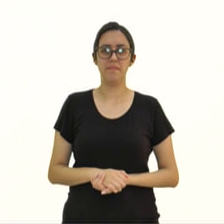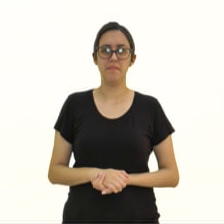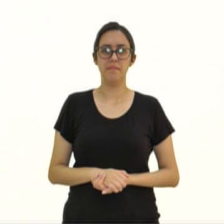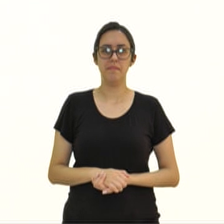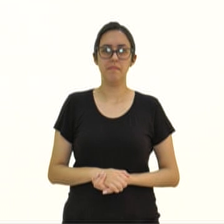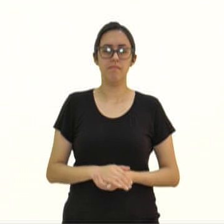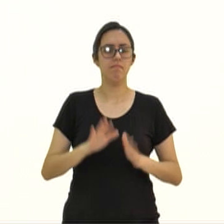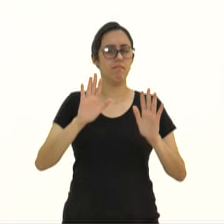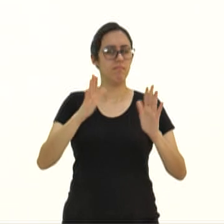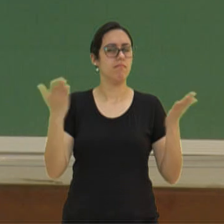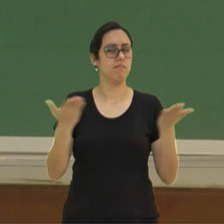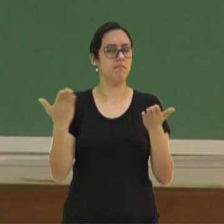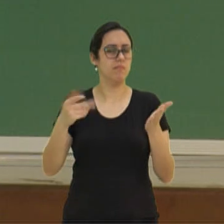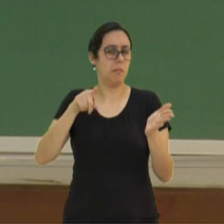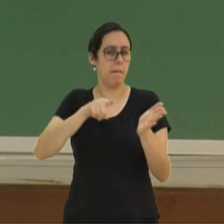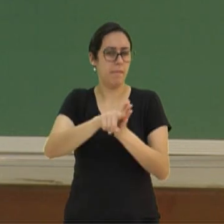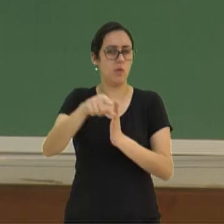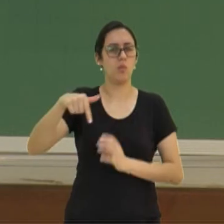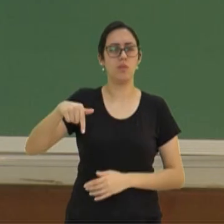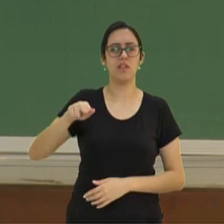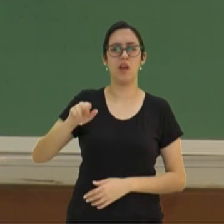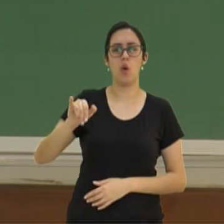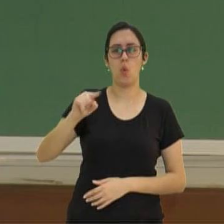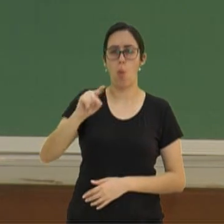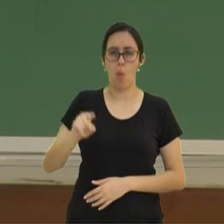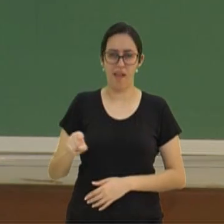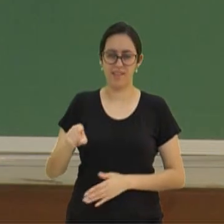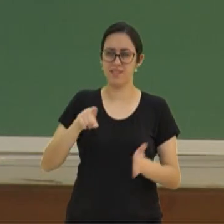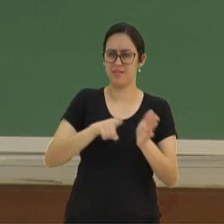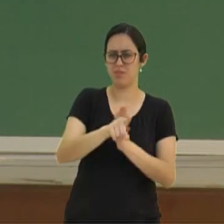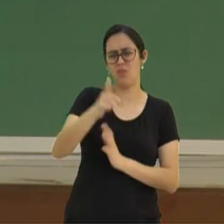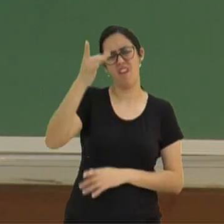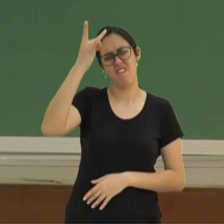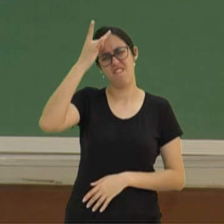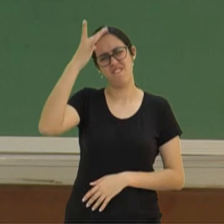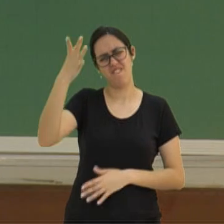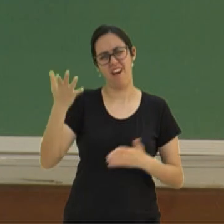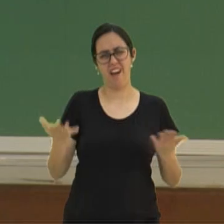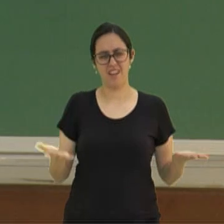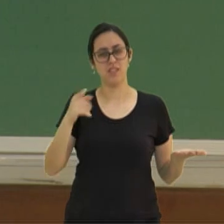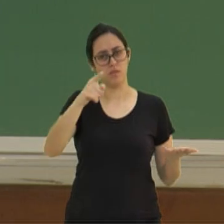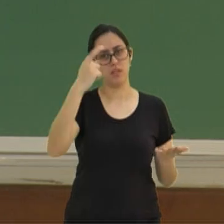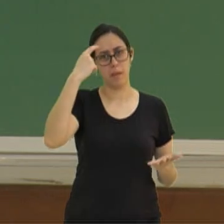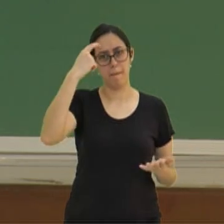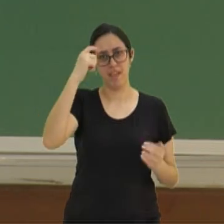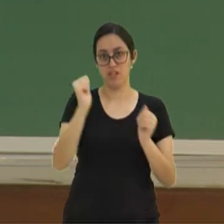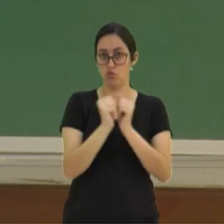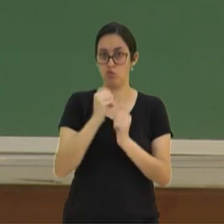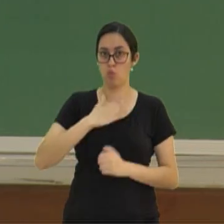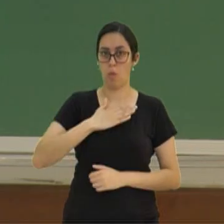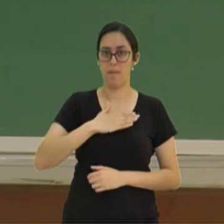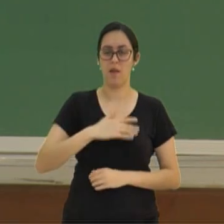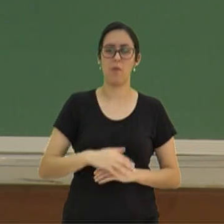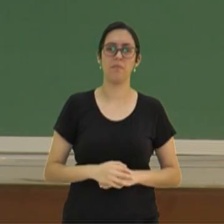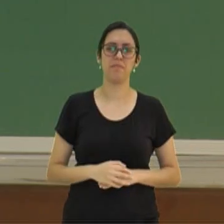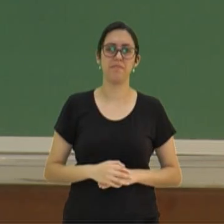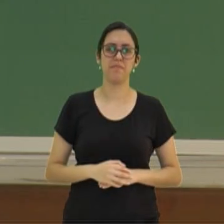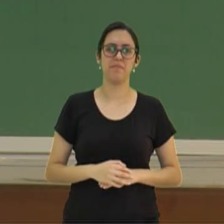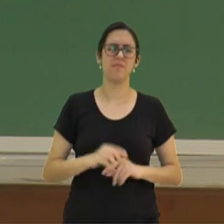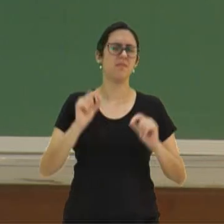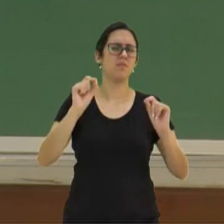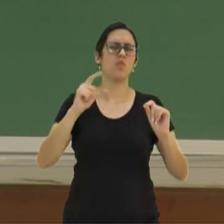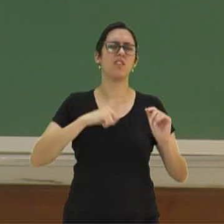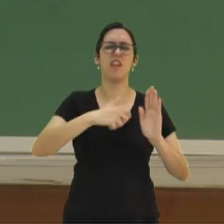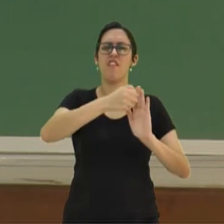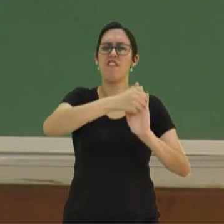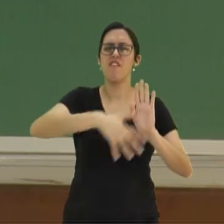Agora vamos lá para um quiz, e esse quiz é bem facinho e você vai pensar aqui comigo, olha lá. Qual é a figura de